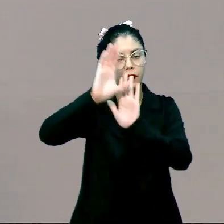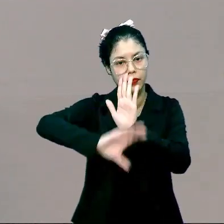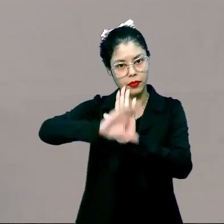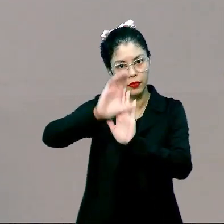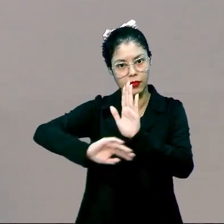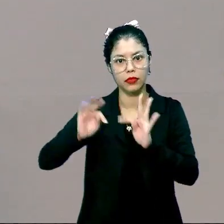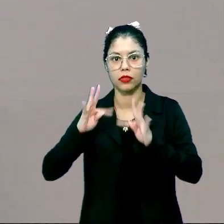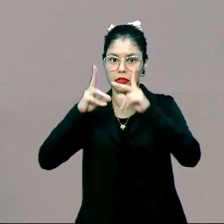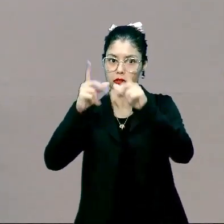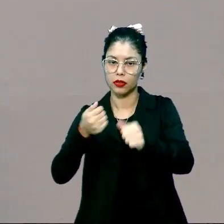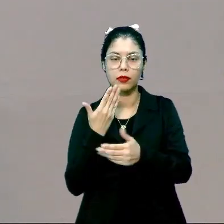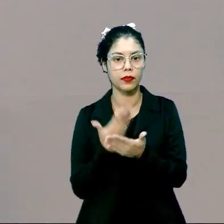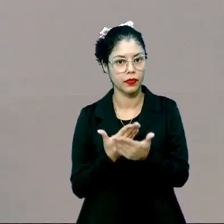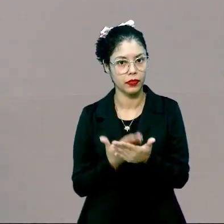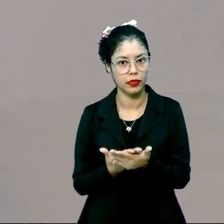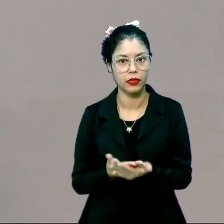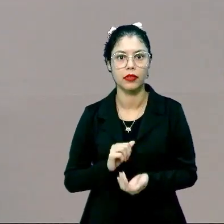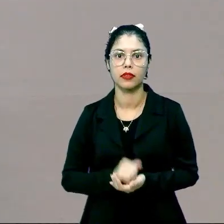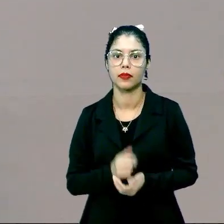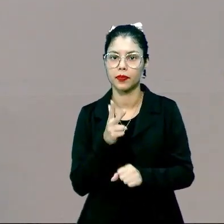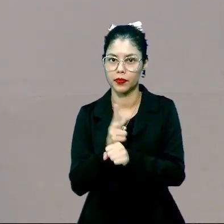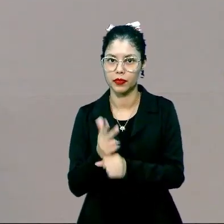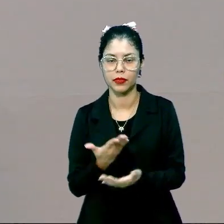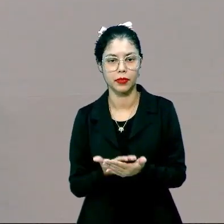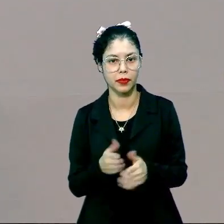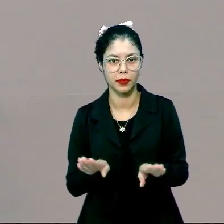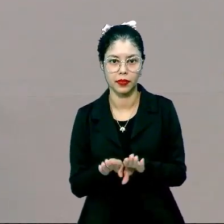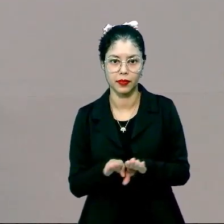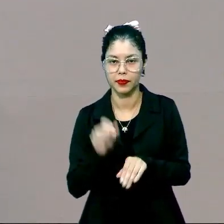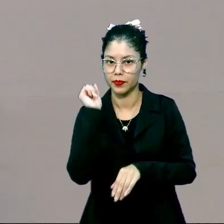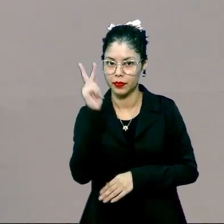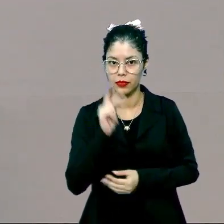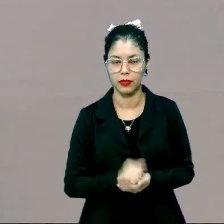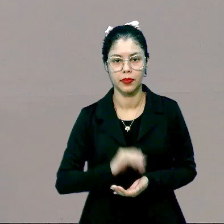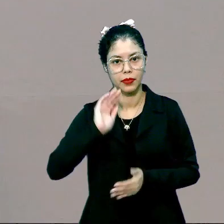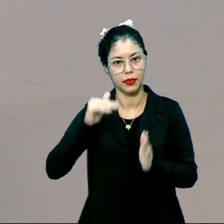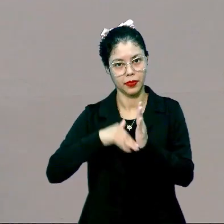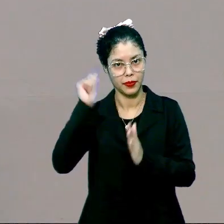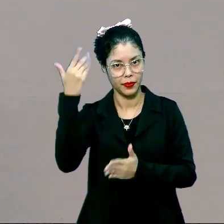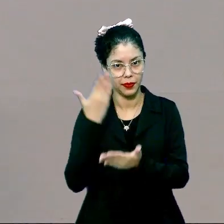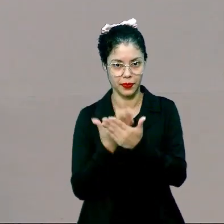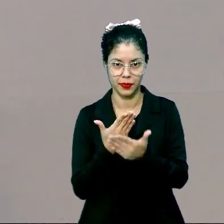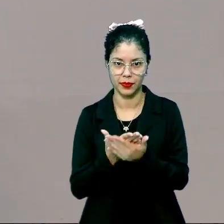conteúdo, revisar todas as nossas aulas, nossas videoaulas também, ok? Até